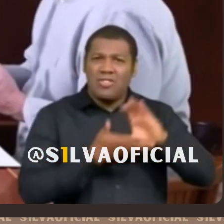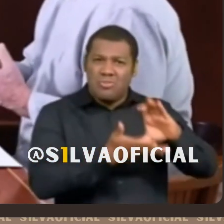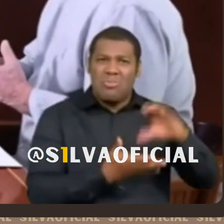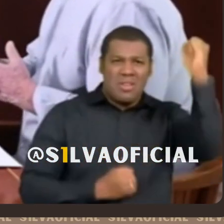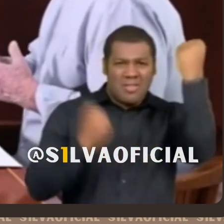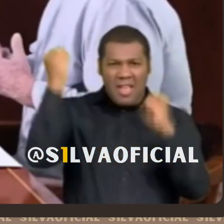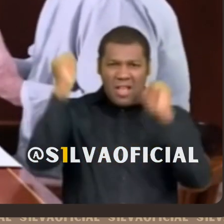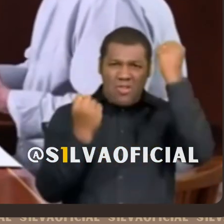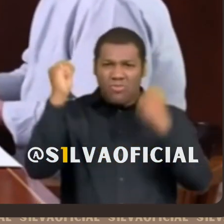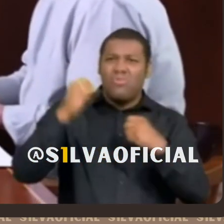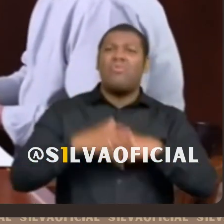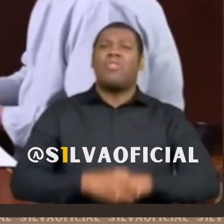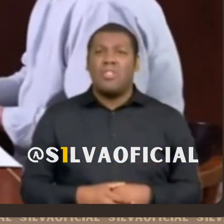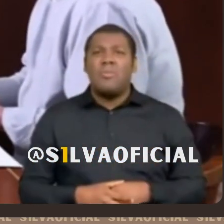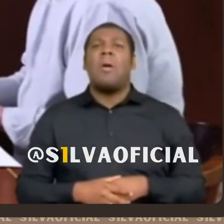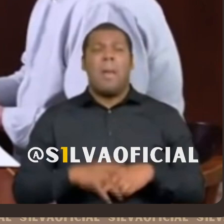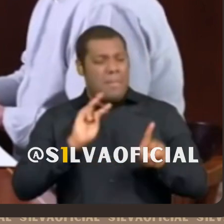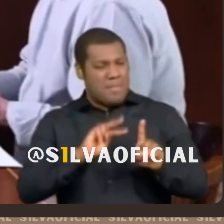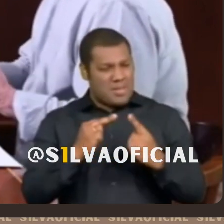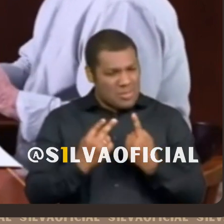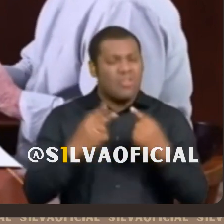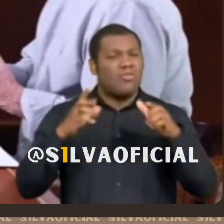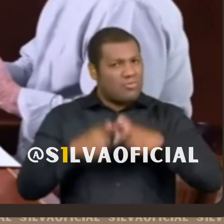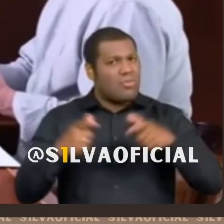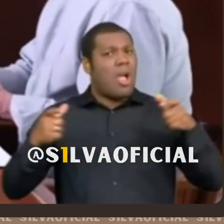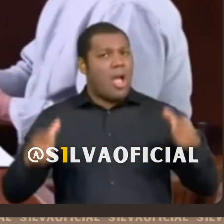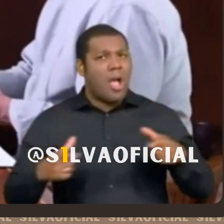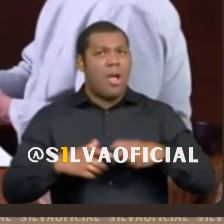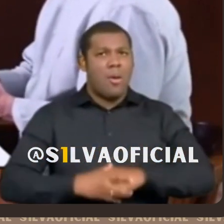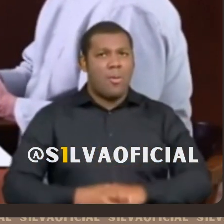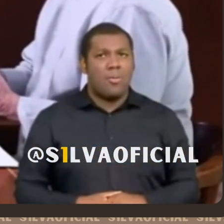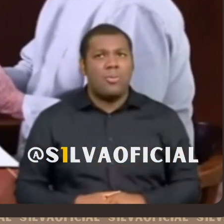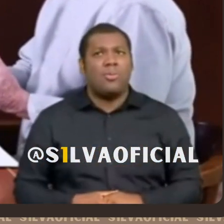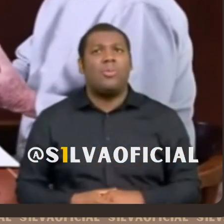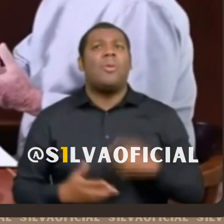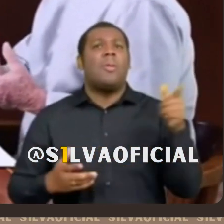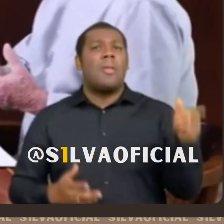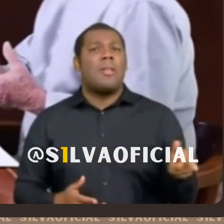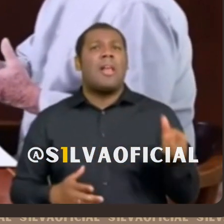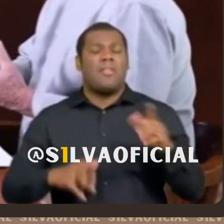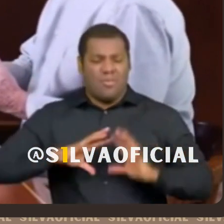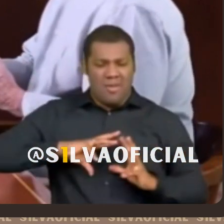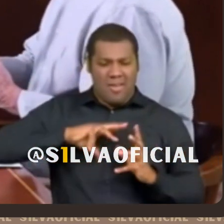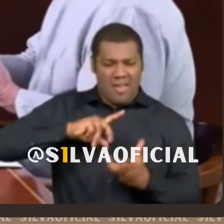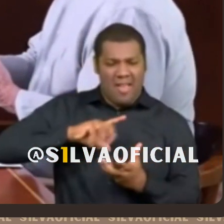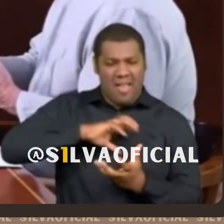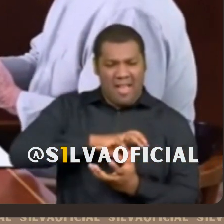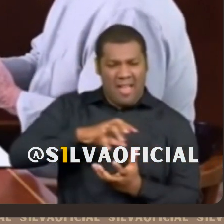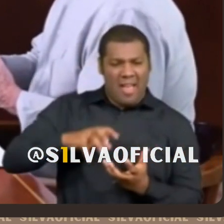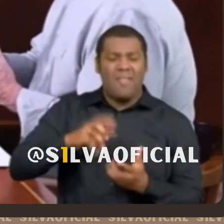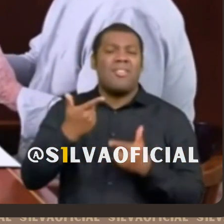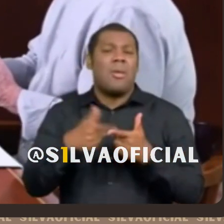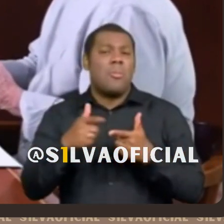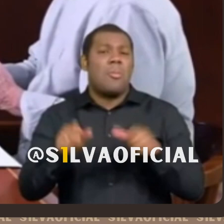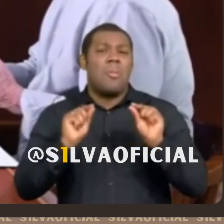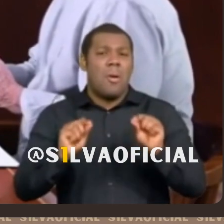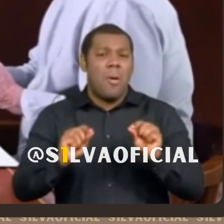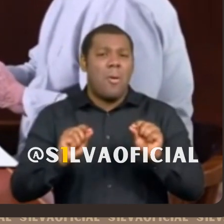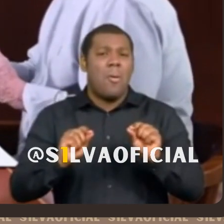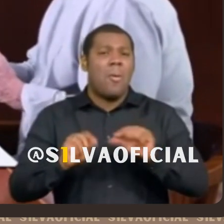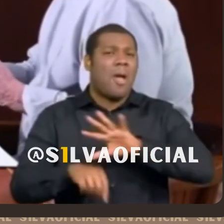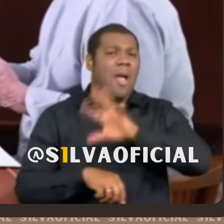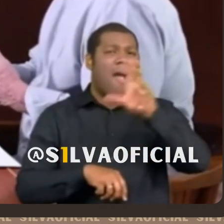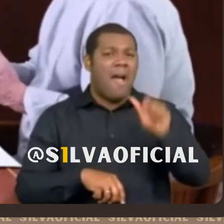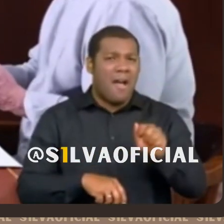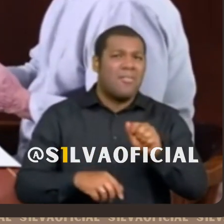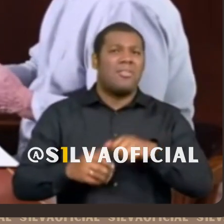grande, porque lá tem tudo por fazer. Qual é o problema do continente africano? É que quase todos os países devem quase